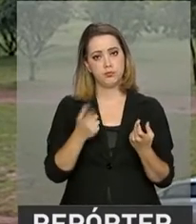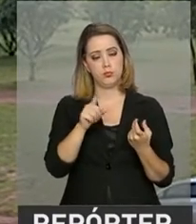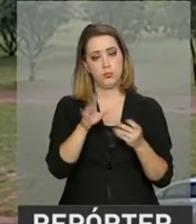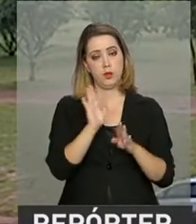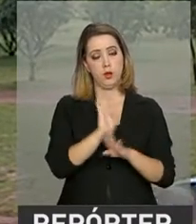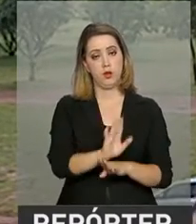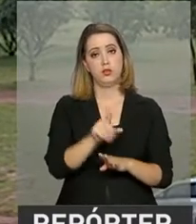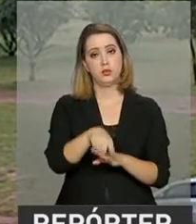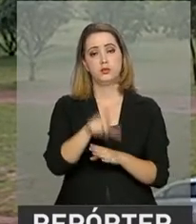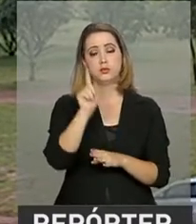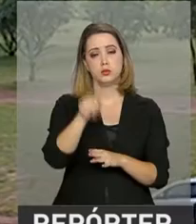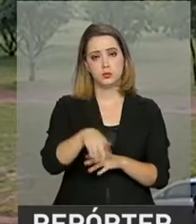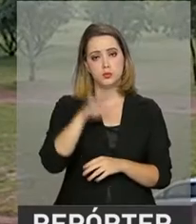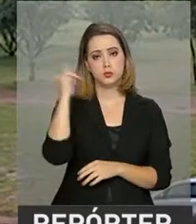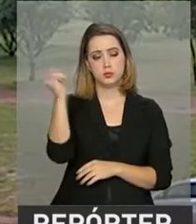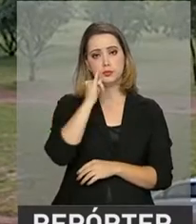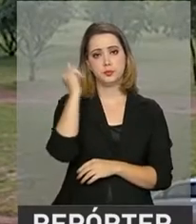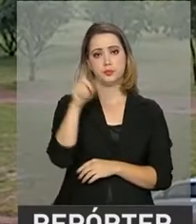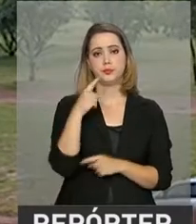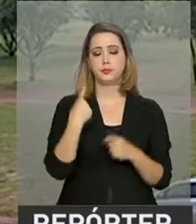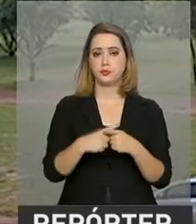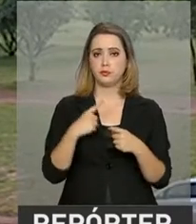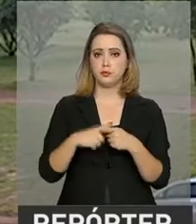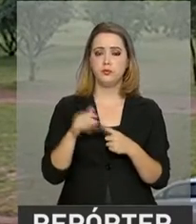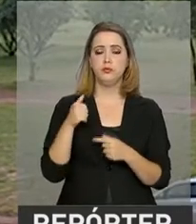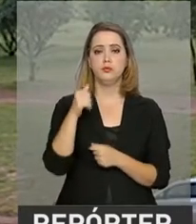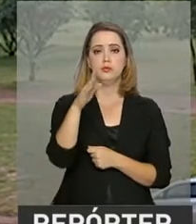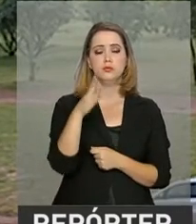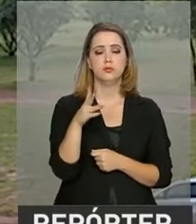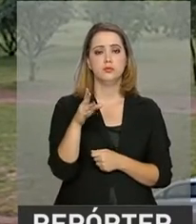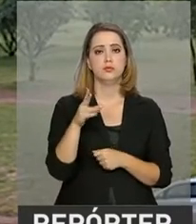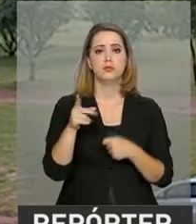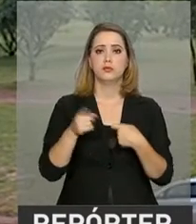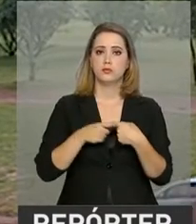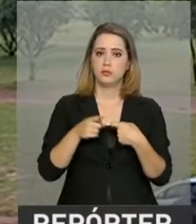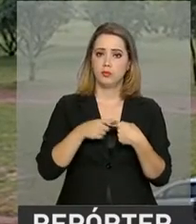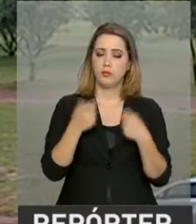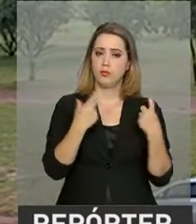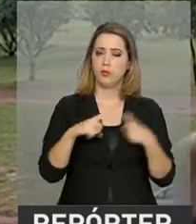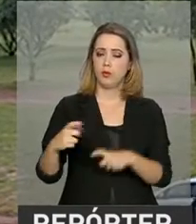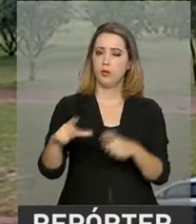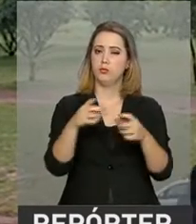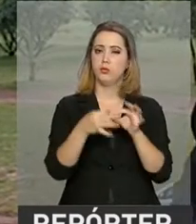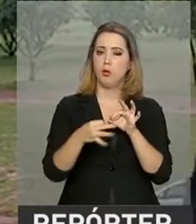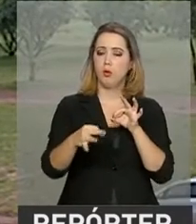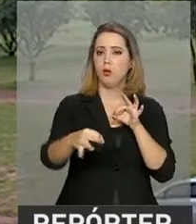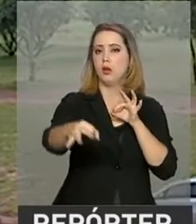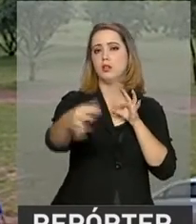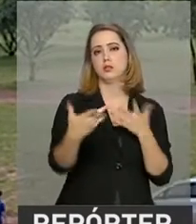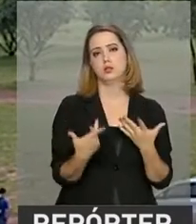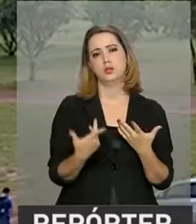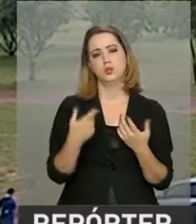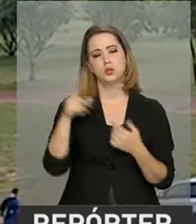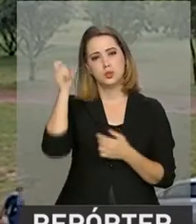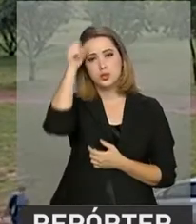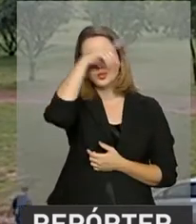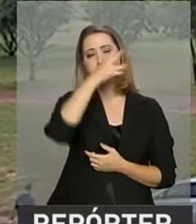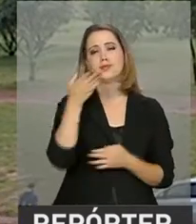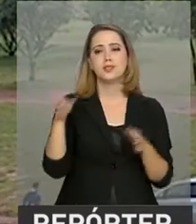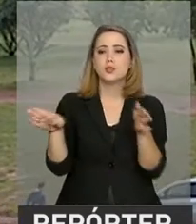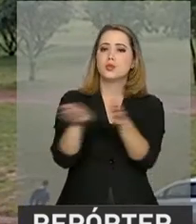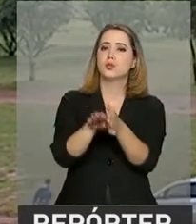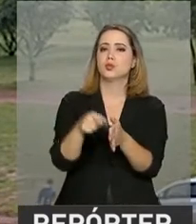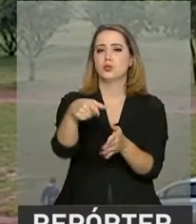forças armadas é importante isso porque o mais médicos alcança localidades remotas áreas de difícil acesso como por